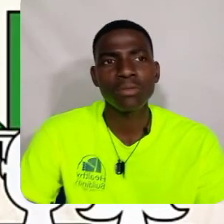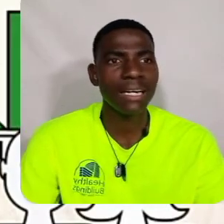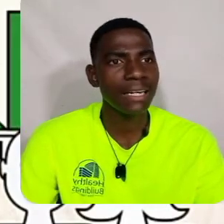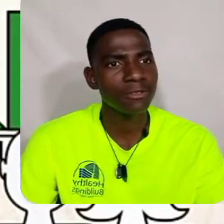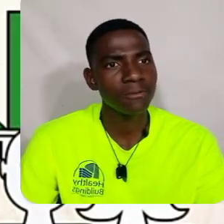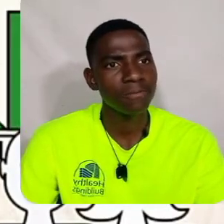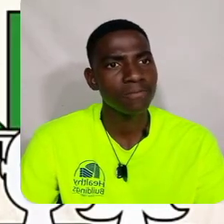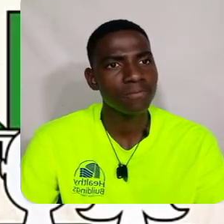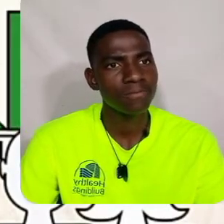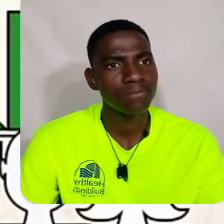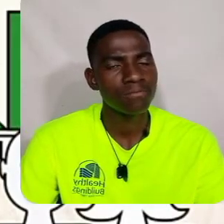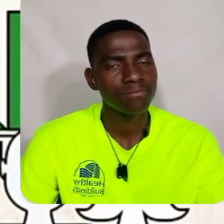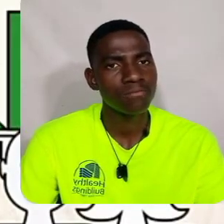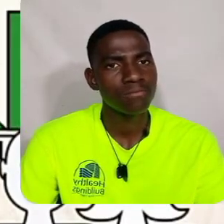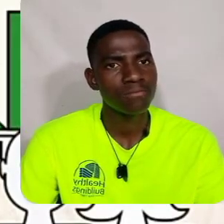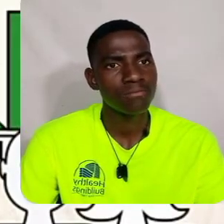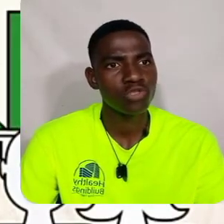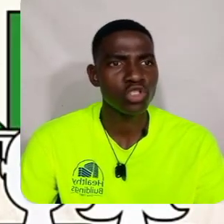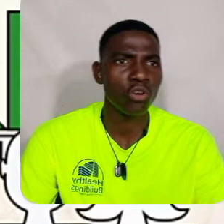Deputado,